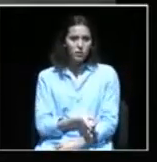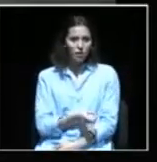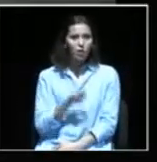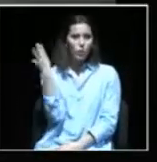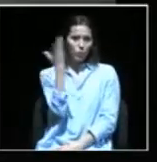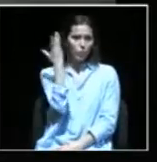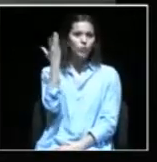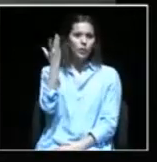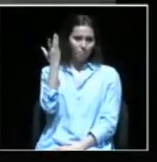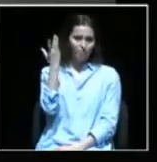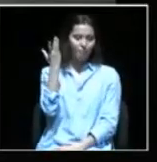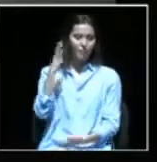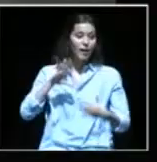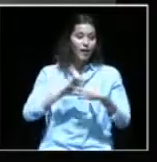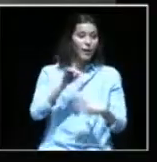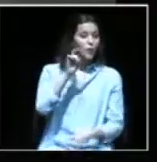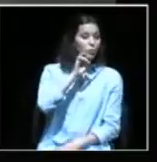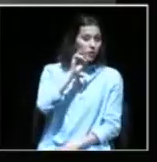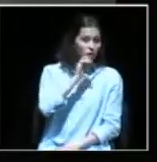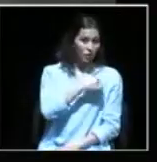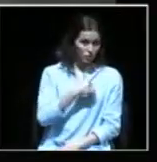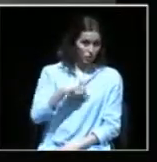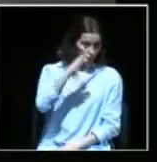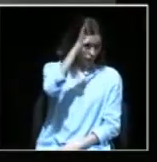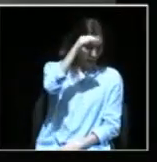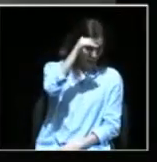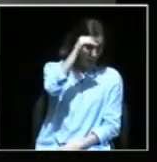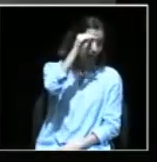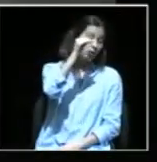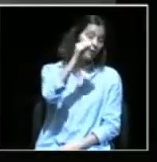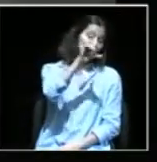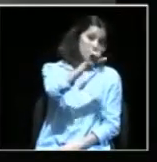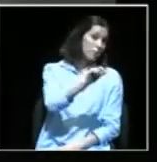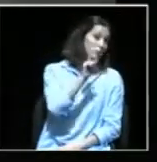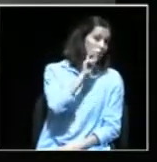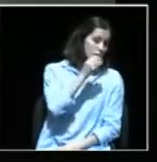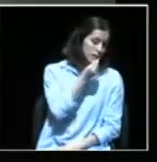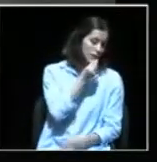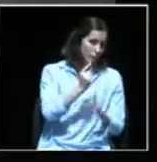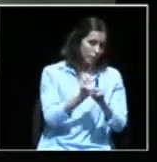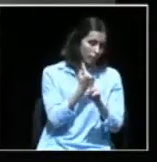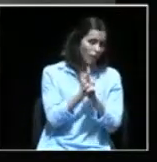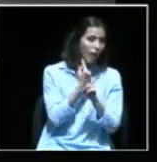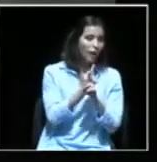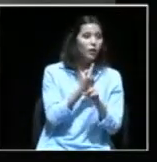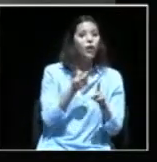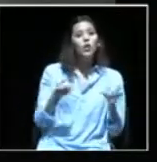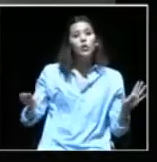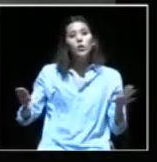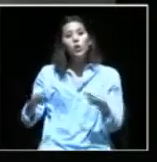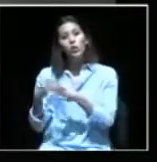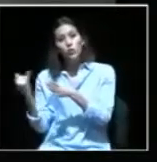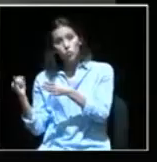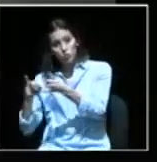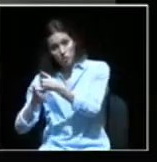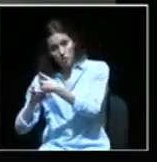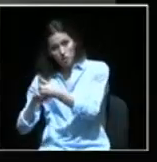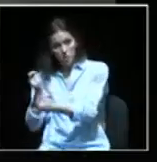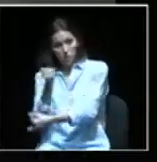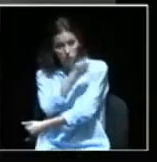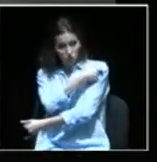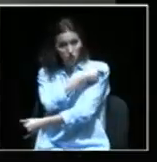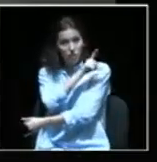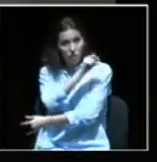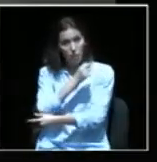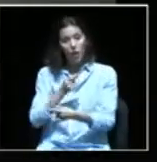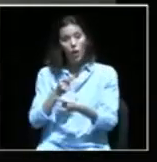cultura. Relativamente à proteção e saúde animal e segurança alimentar, a Associação Nacional de Médicos Veterinários dos Municípios e a Ordem